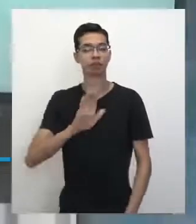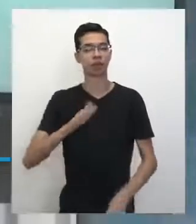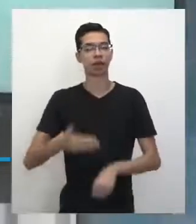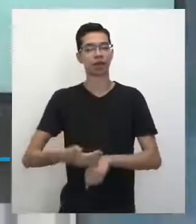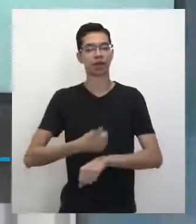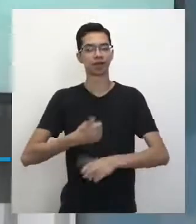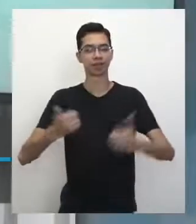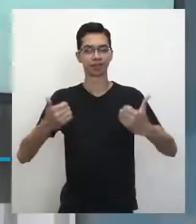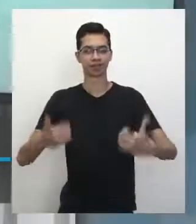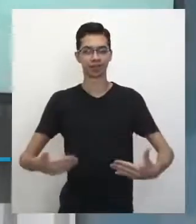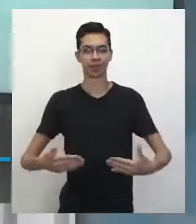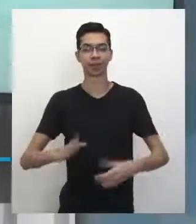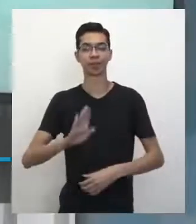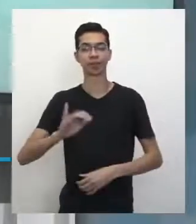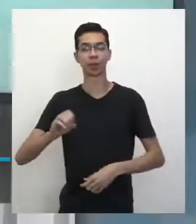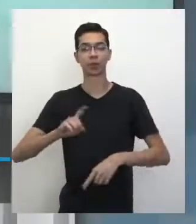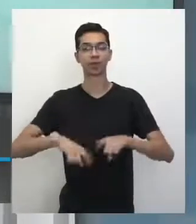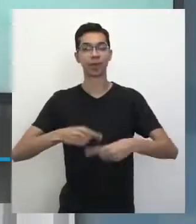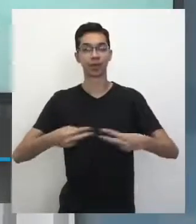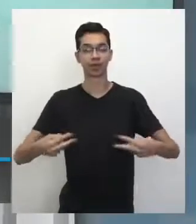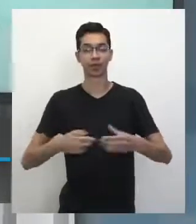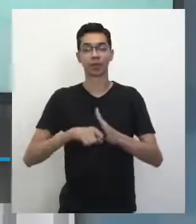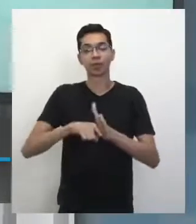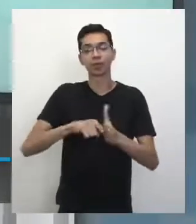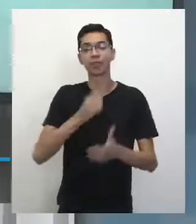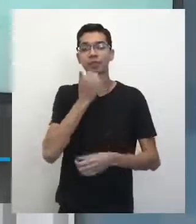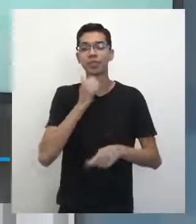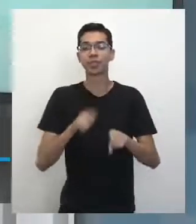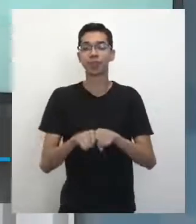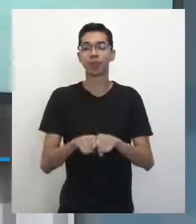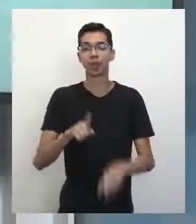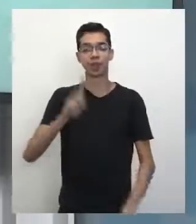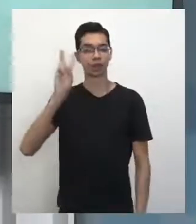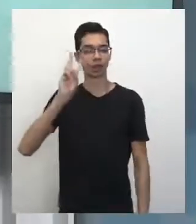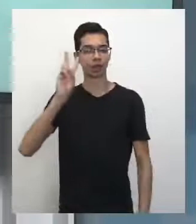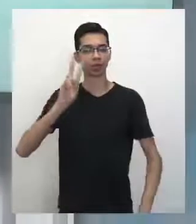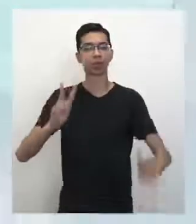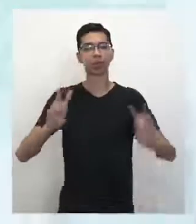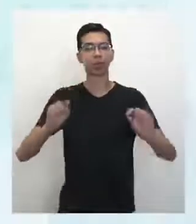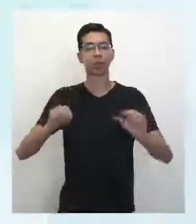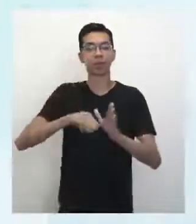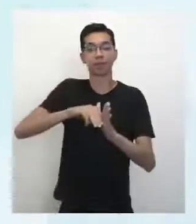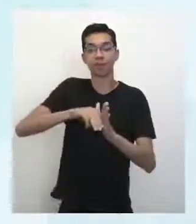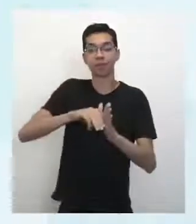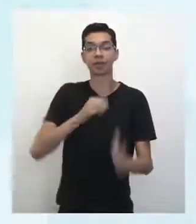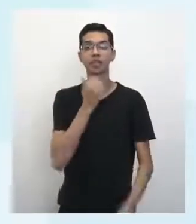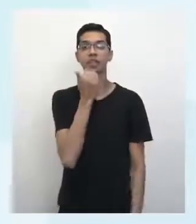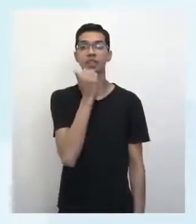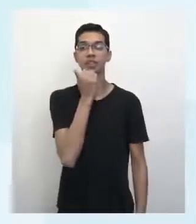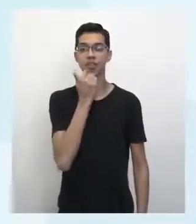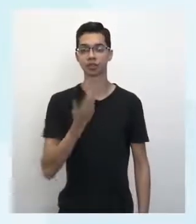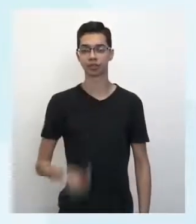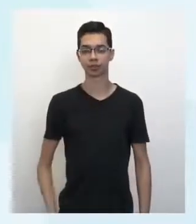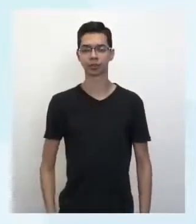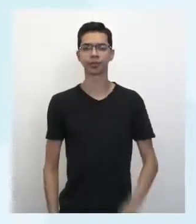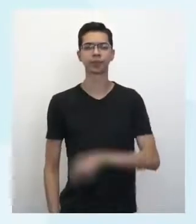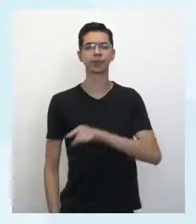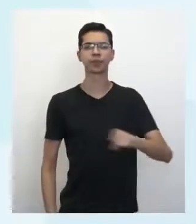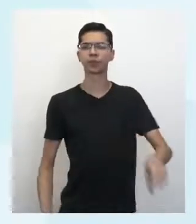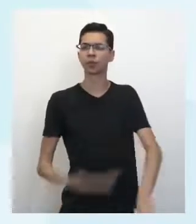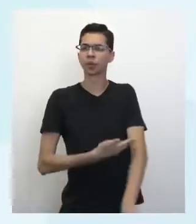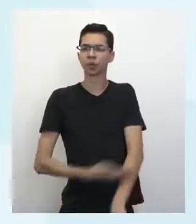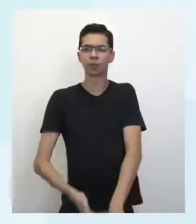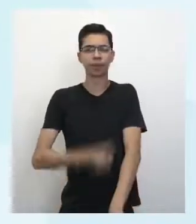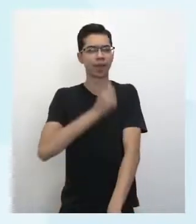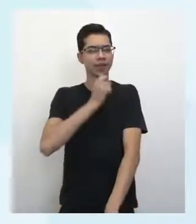do biomaterial com a pesquisa científica, vamos relembrar um pouquinho aí do método científico, né? Legal. Então, para quem ainda não está muito familiarizado